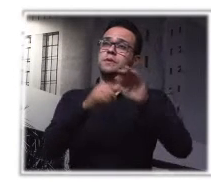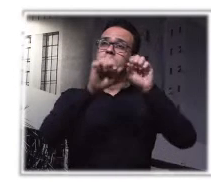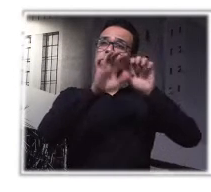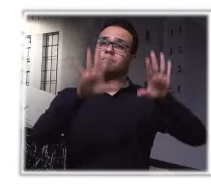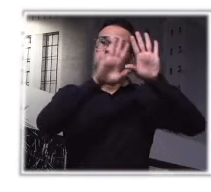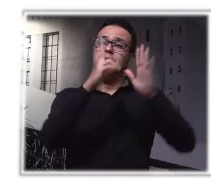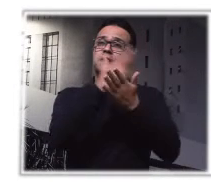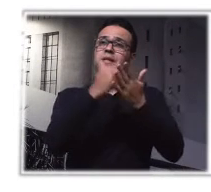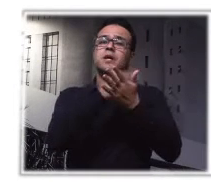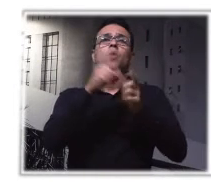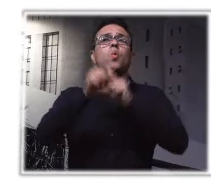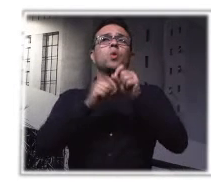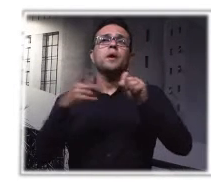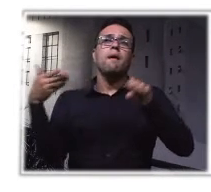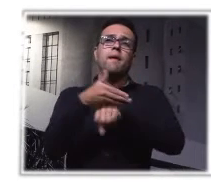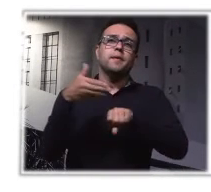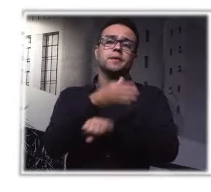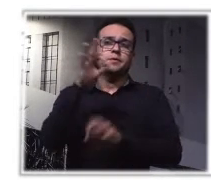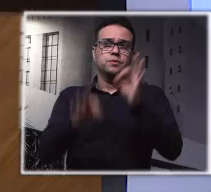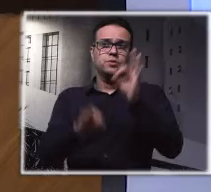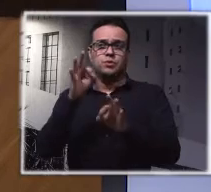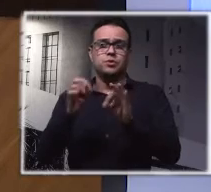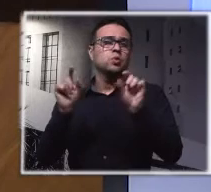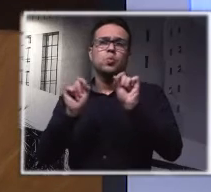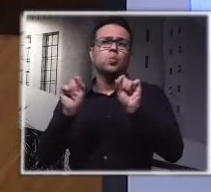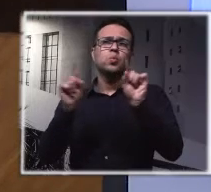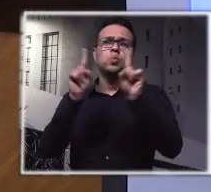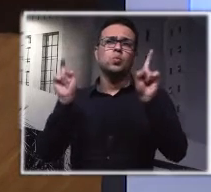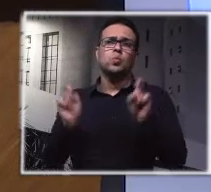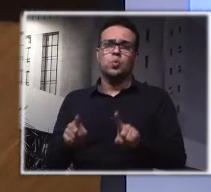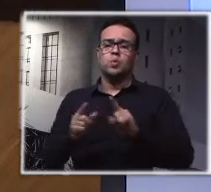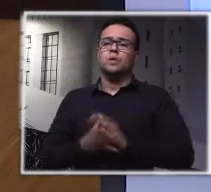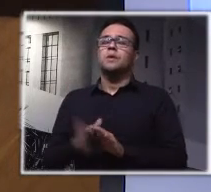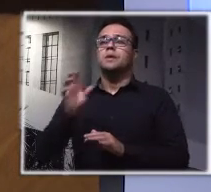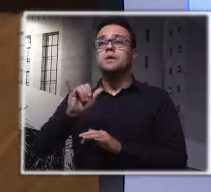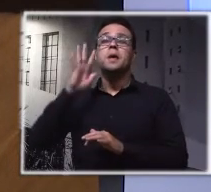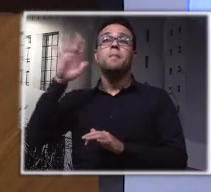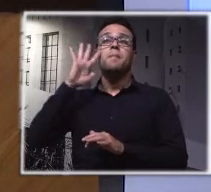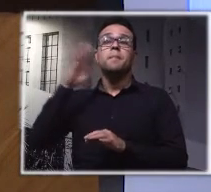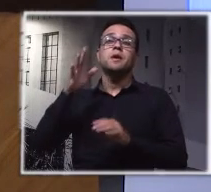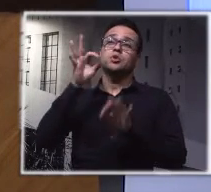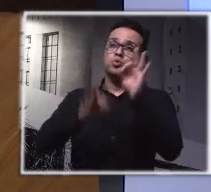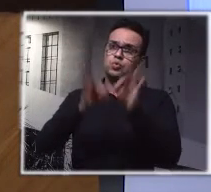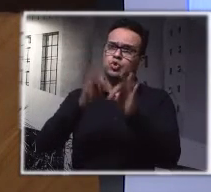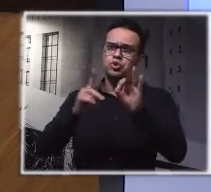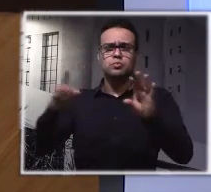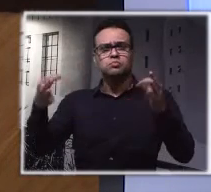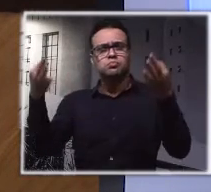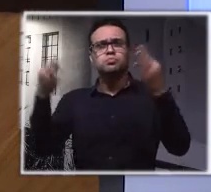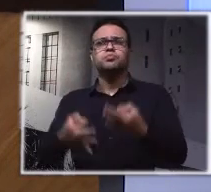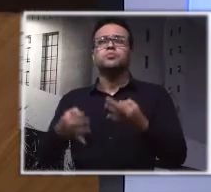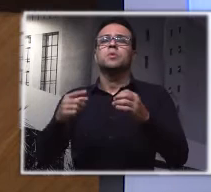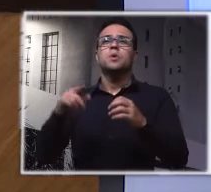justiça. O que é o acesso à justiça? Então, quando eu penso em acesso à justiça, acesso a uma ordem jurídica justa,